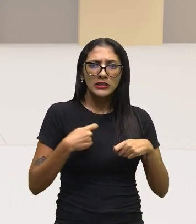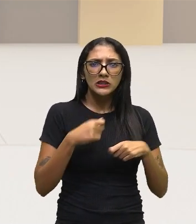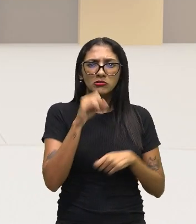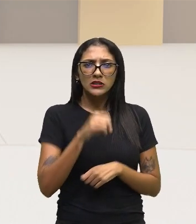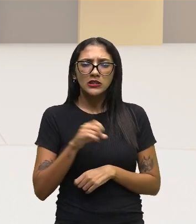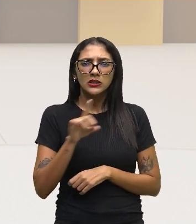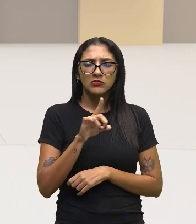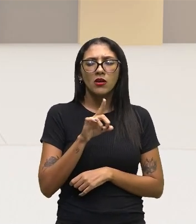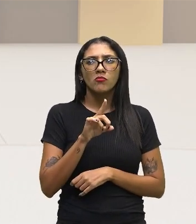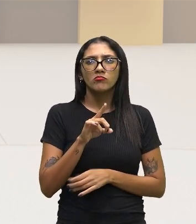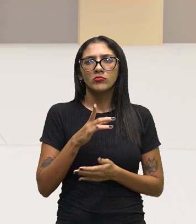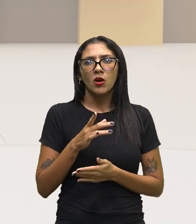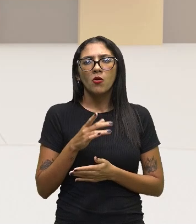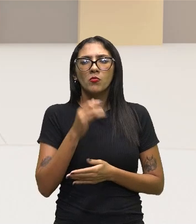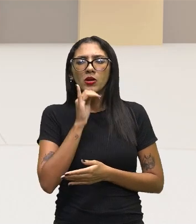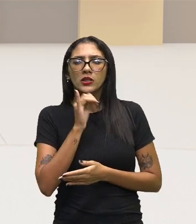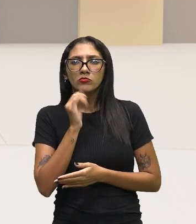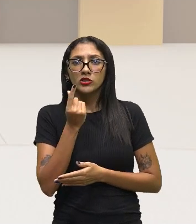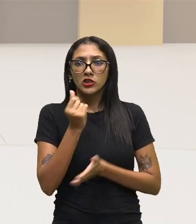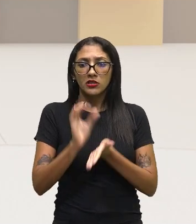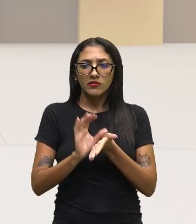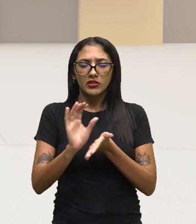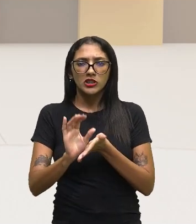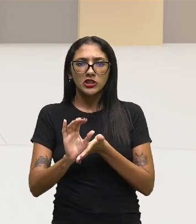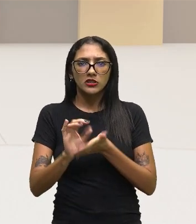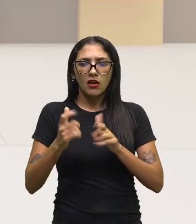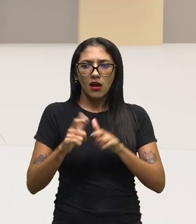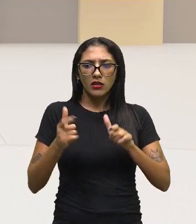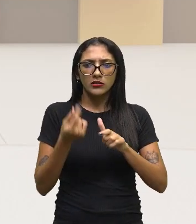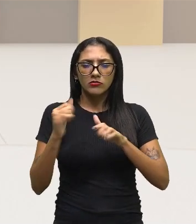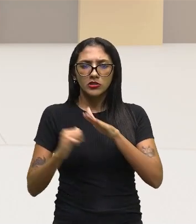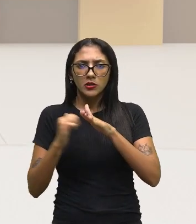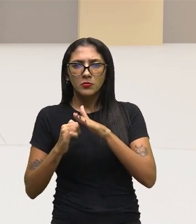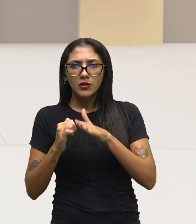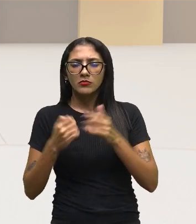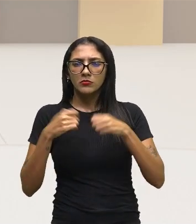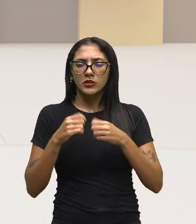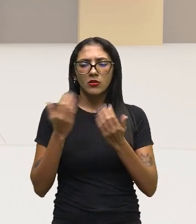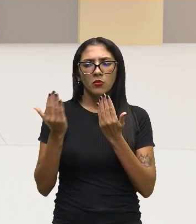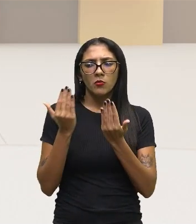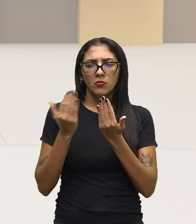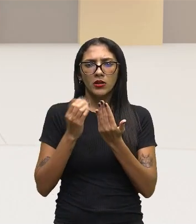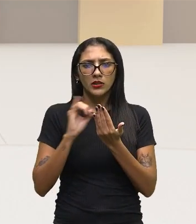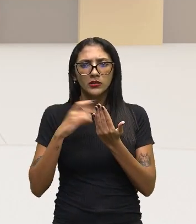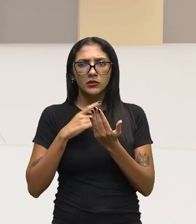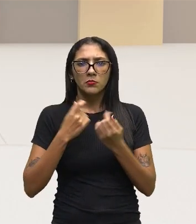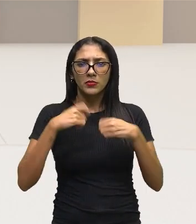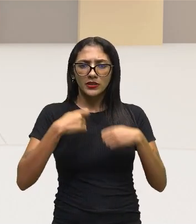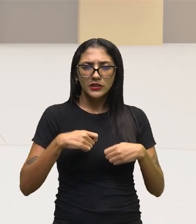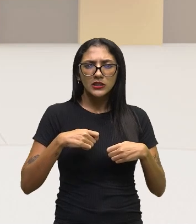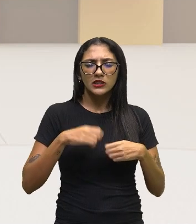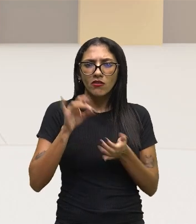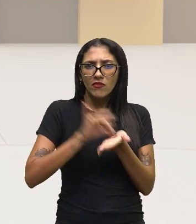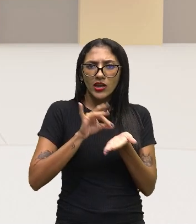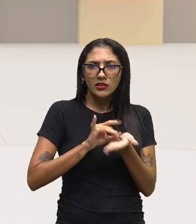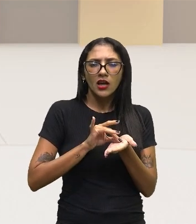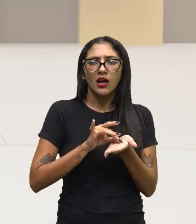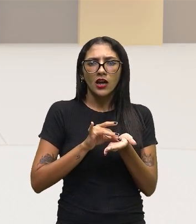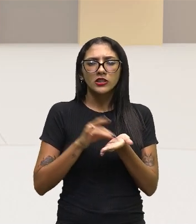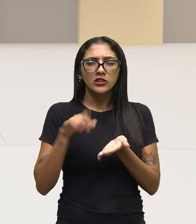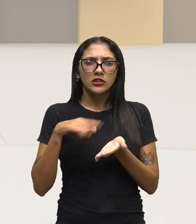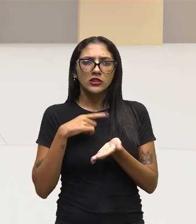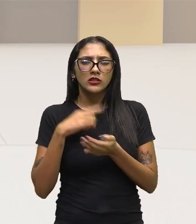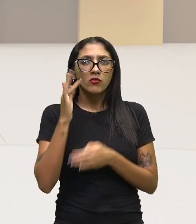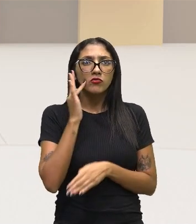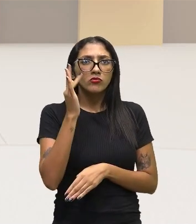uma ação ou fazer um investimento, você também tem que levar em consideração a sua necessidade. Eu vou precisar, isso aqui vai ser bom